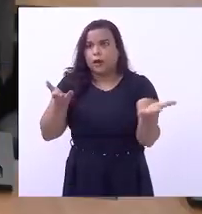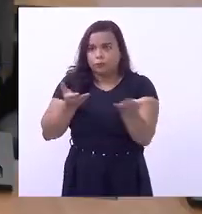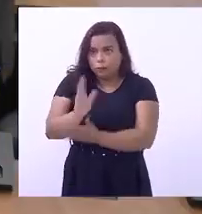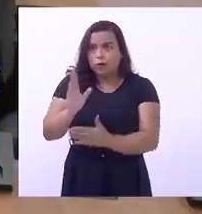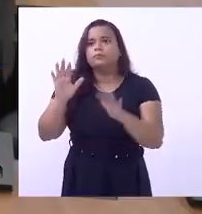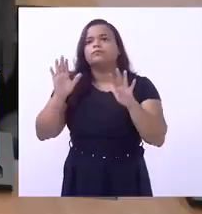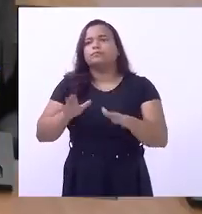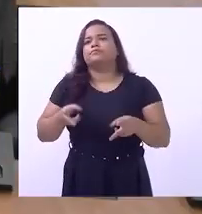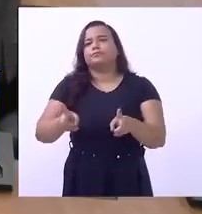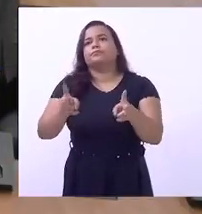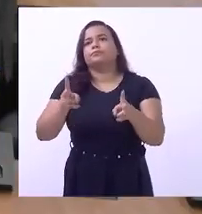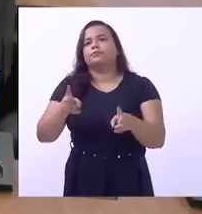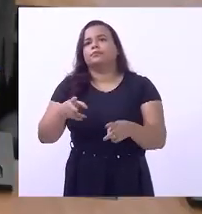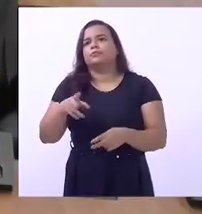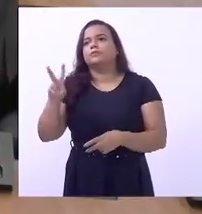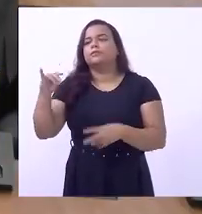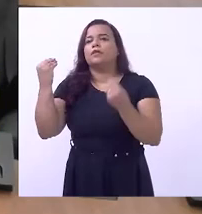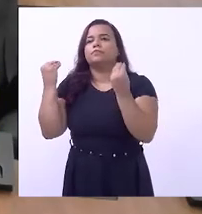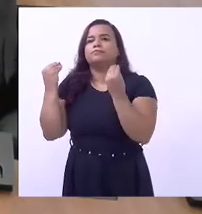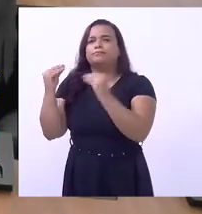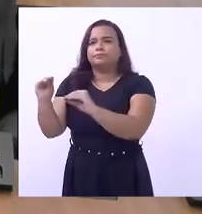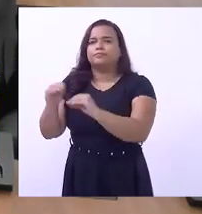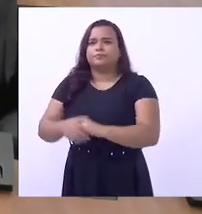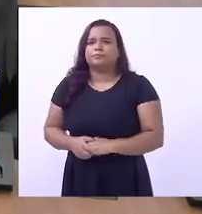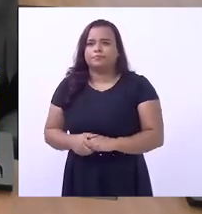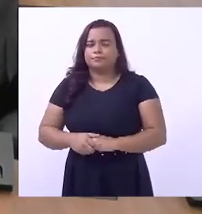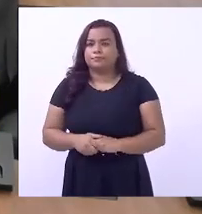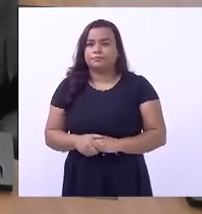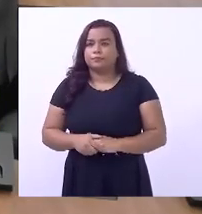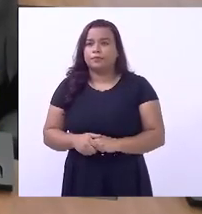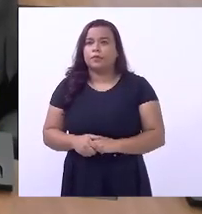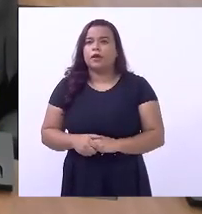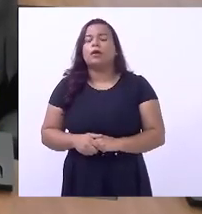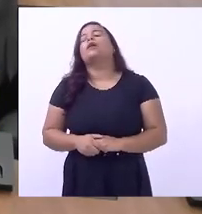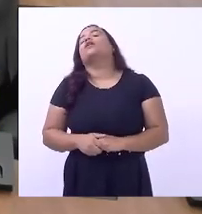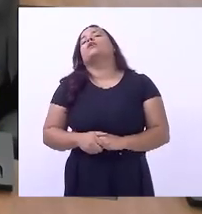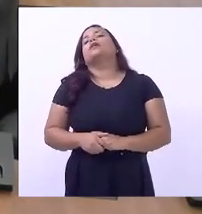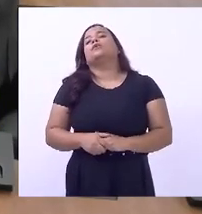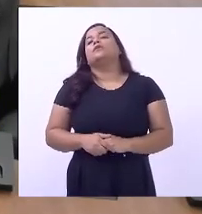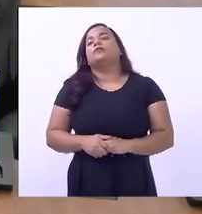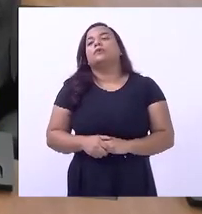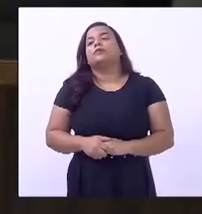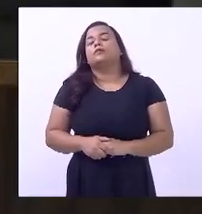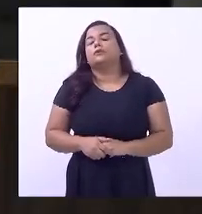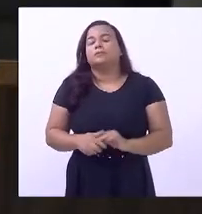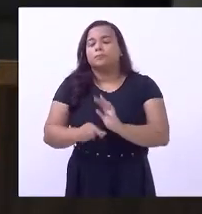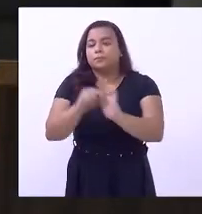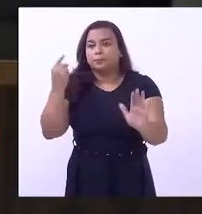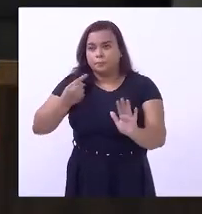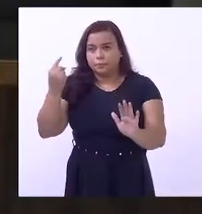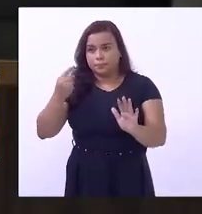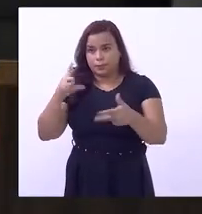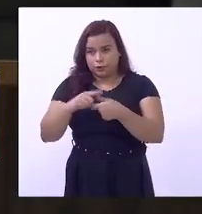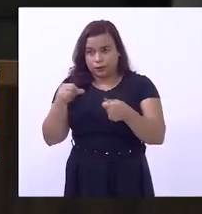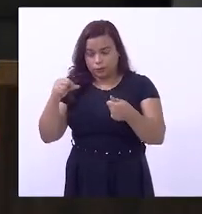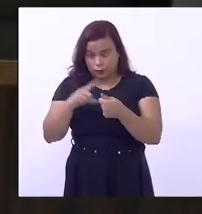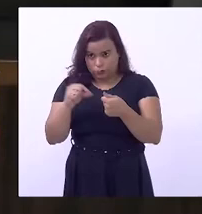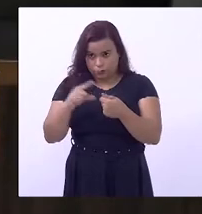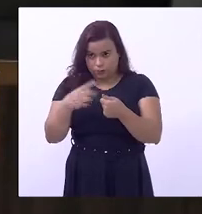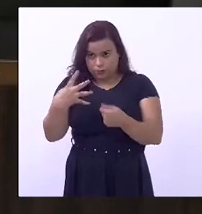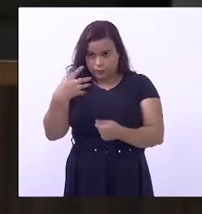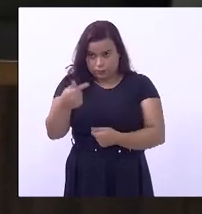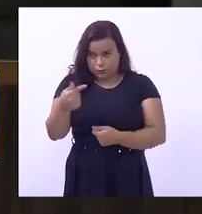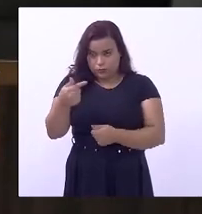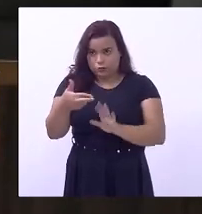estão, aprovada, vai à publicação. Incluído na ordem do dia, de acordo com o parágrafo 1º do artigo 47 do Regimento Interno,